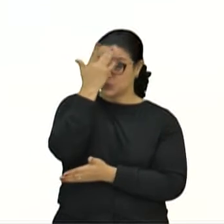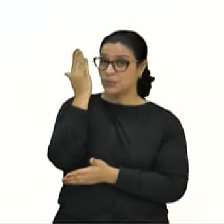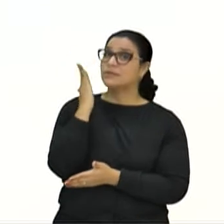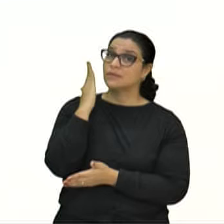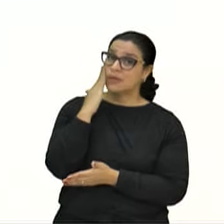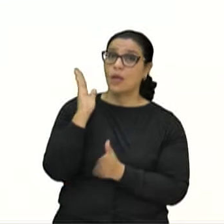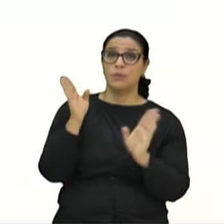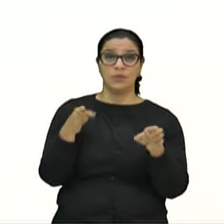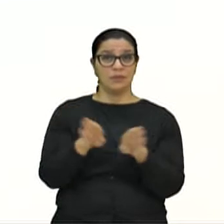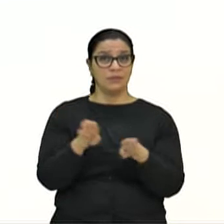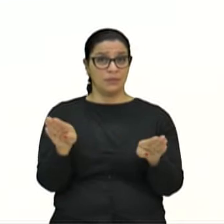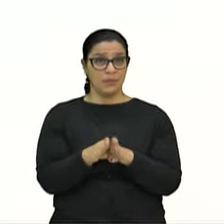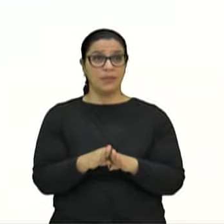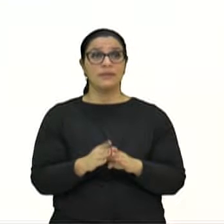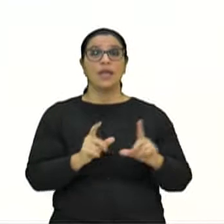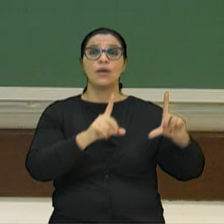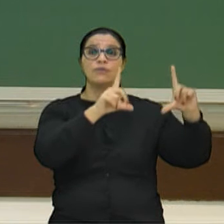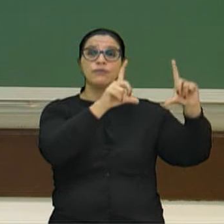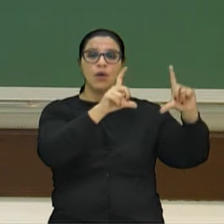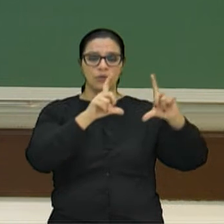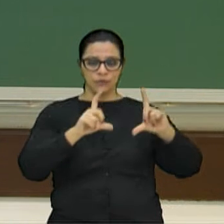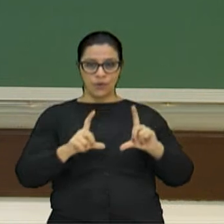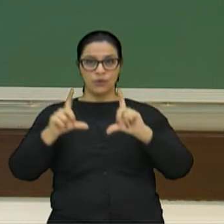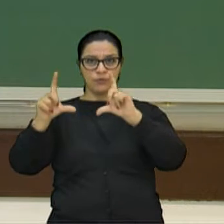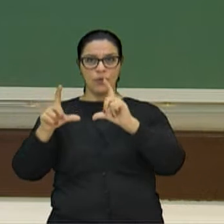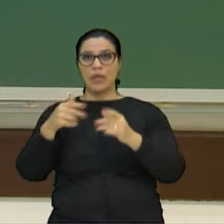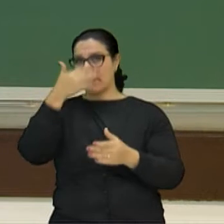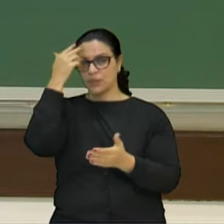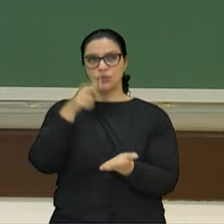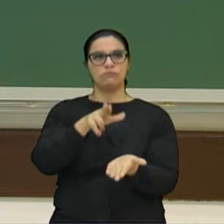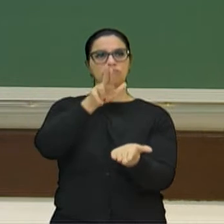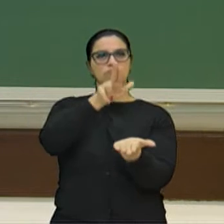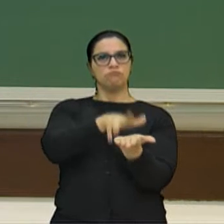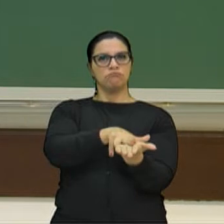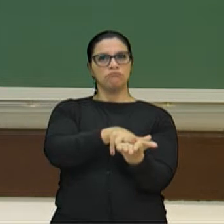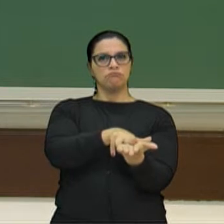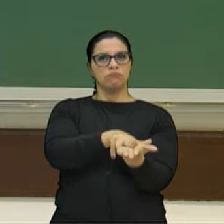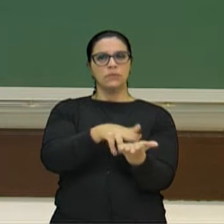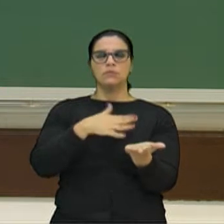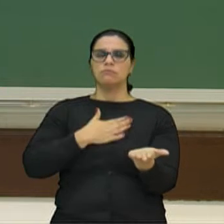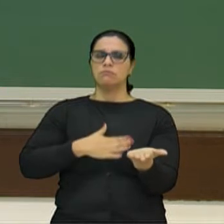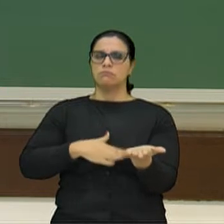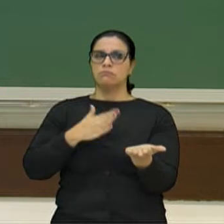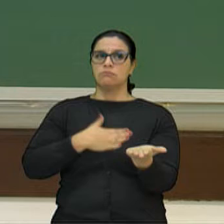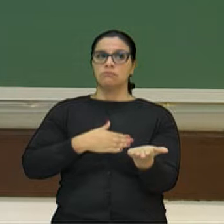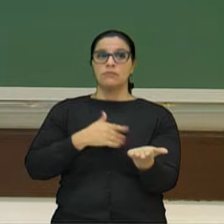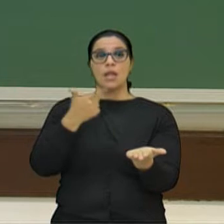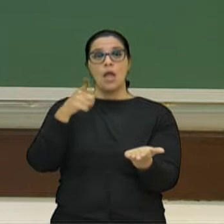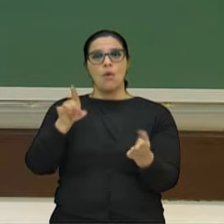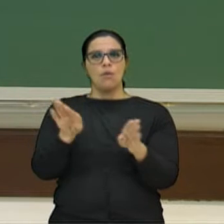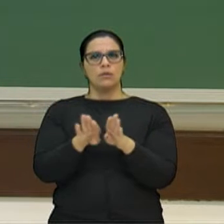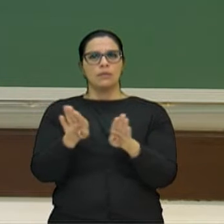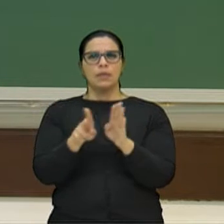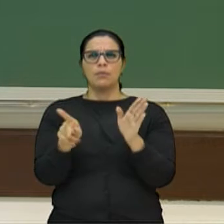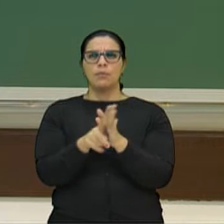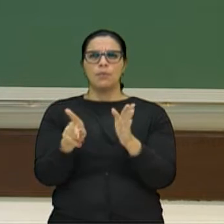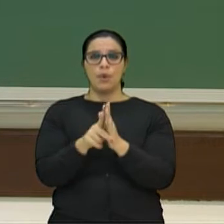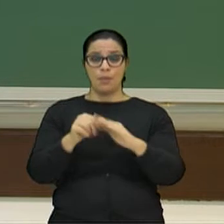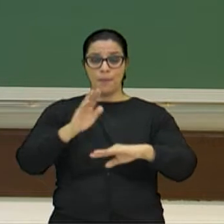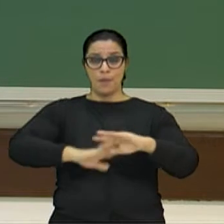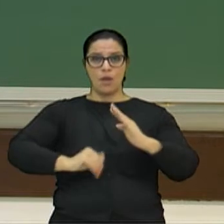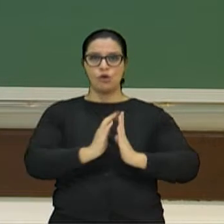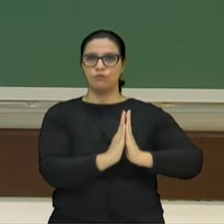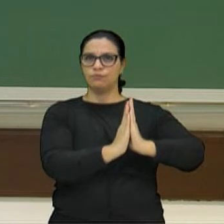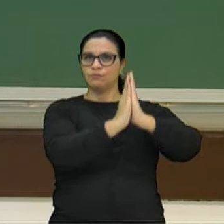trata, né? Então são 3 situações de uma pessoa deitada ali fazendo um relaxamento, provavelmente, outra ali com